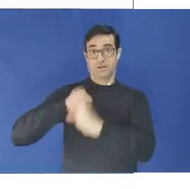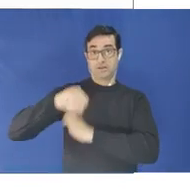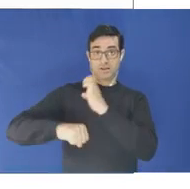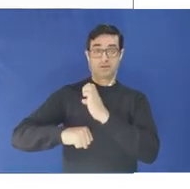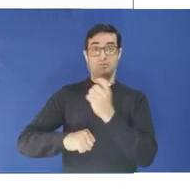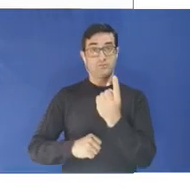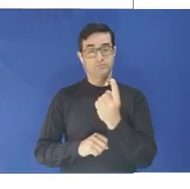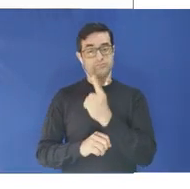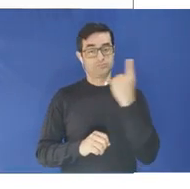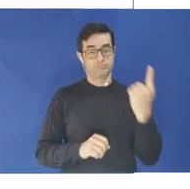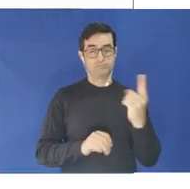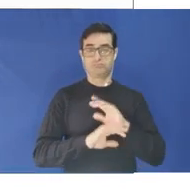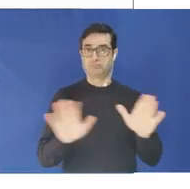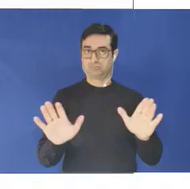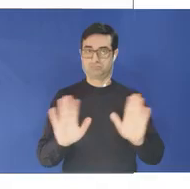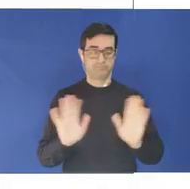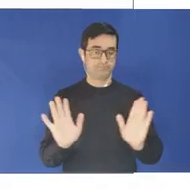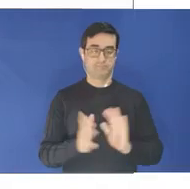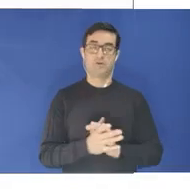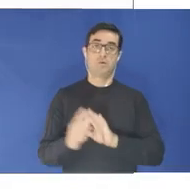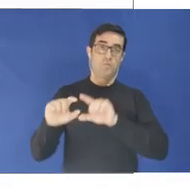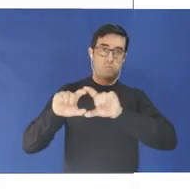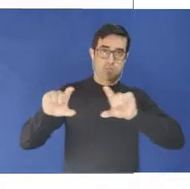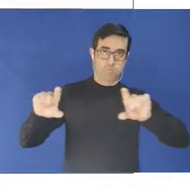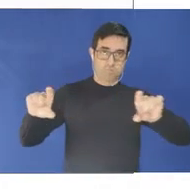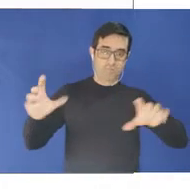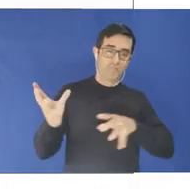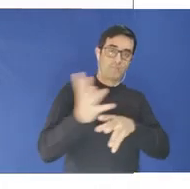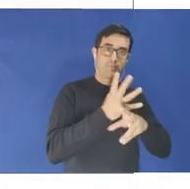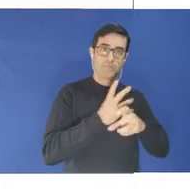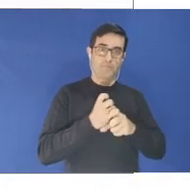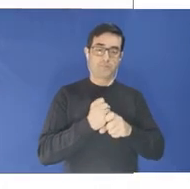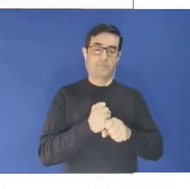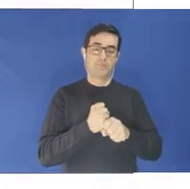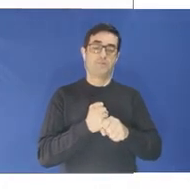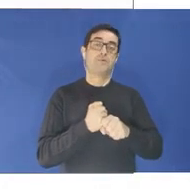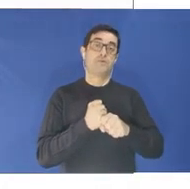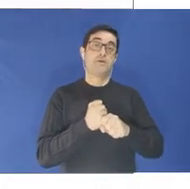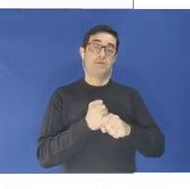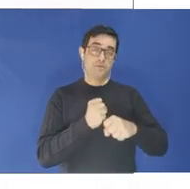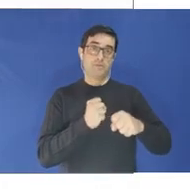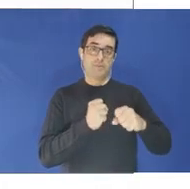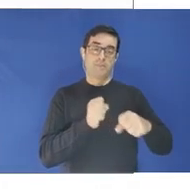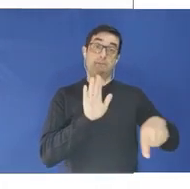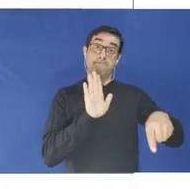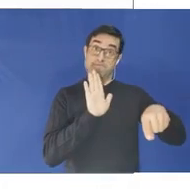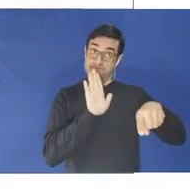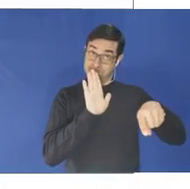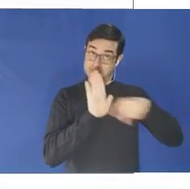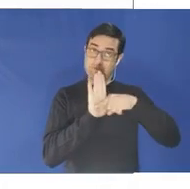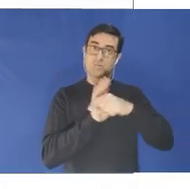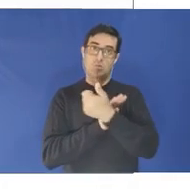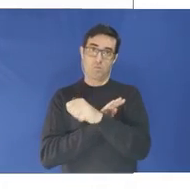elétrons aqui. 2 vezes 1 é 1. Resolvendo isso daqui e diminuindo de 11, a